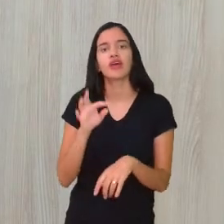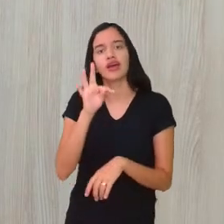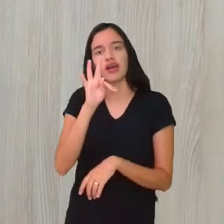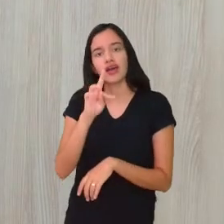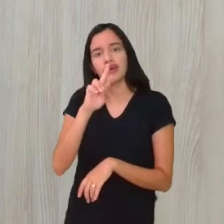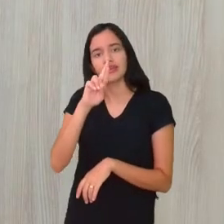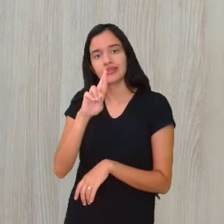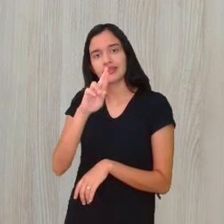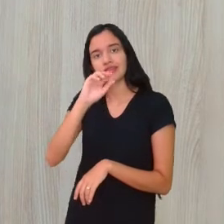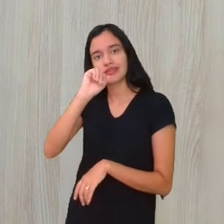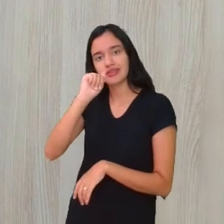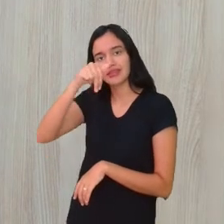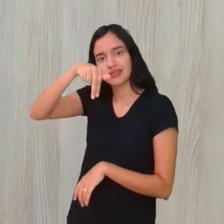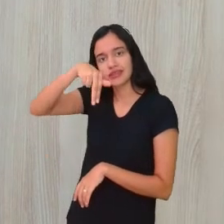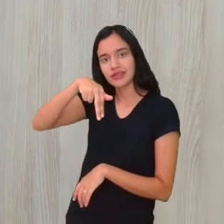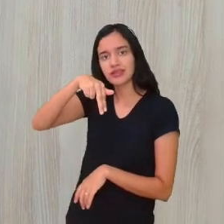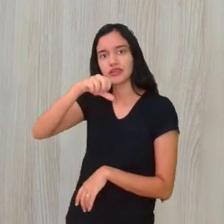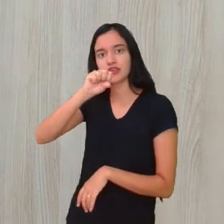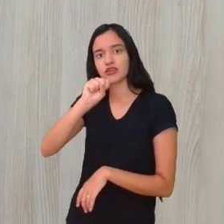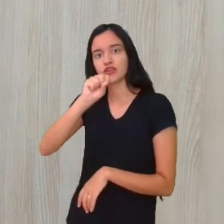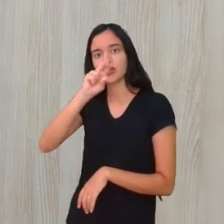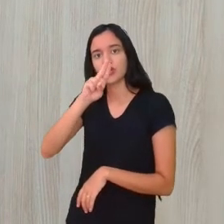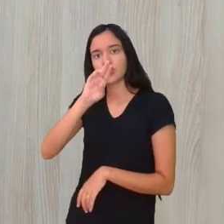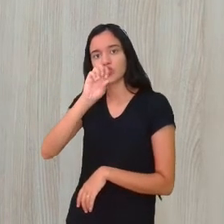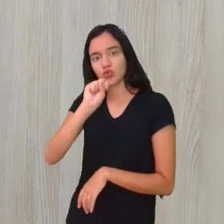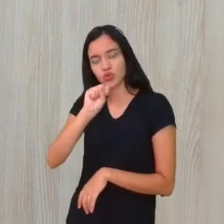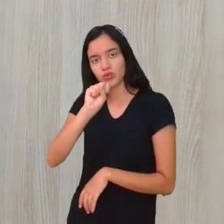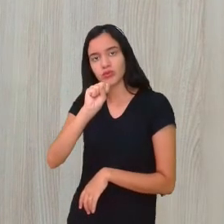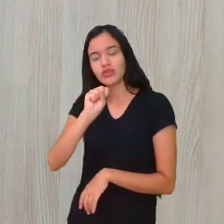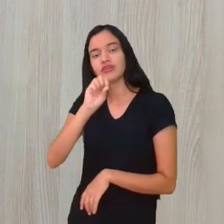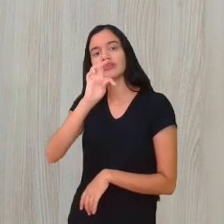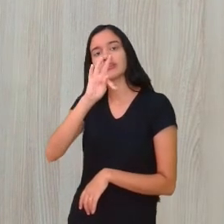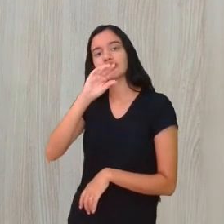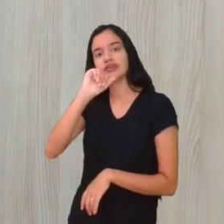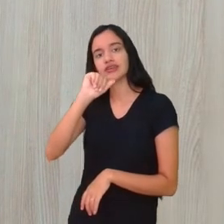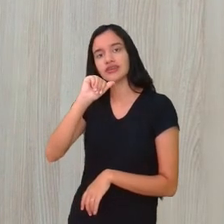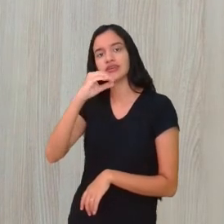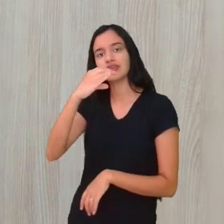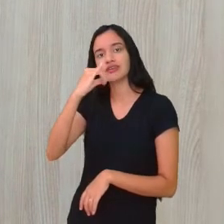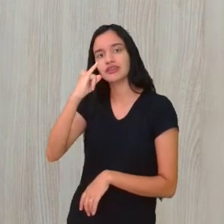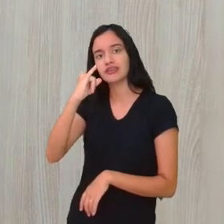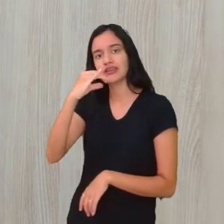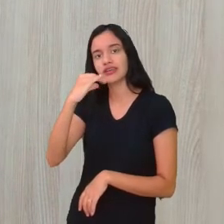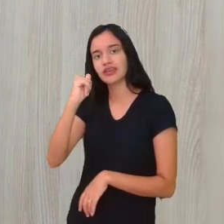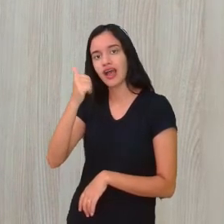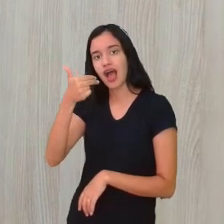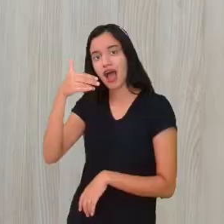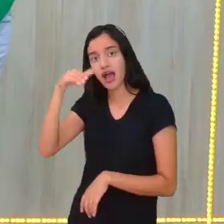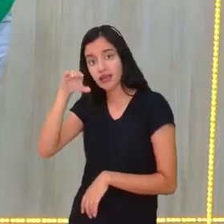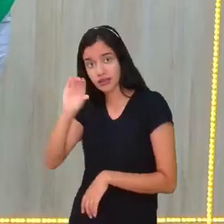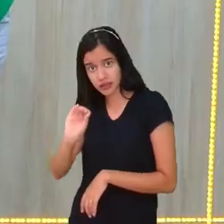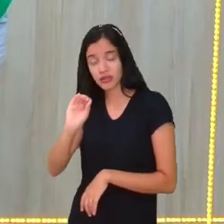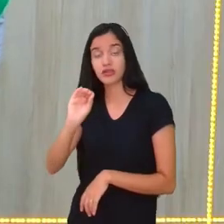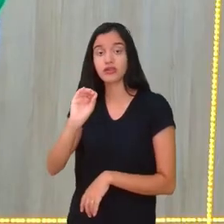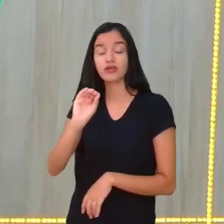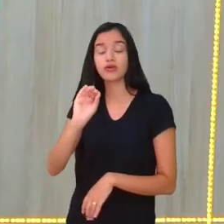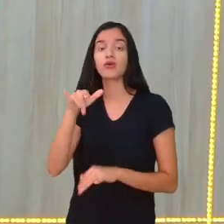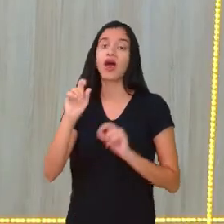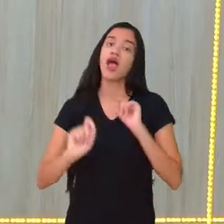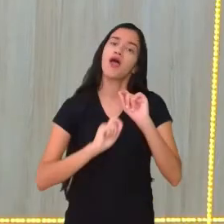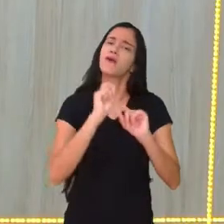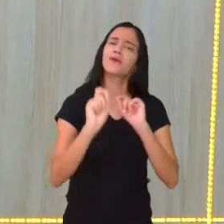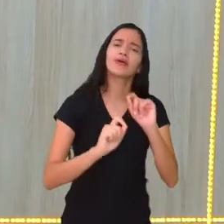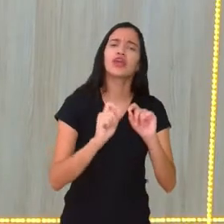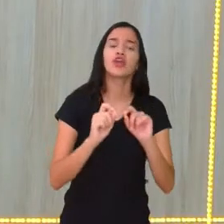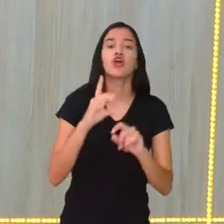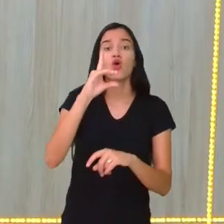transubstanciação? Eita, quem é católico sabe. Transubstanciação é um dogma cristão, não é uma doutrina, é um dogma, que